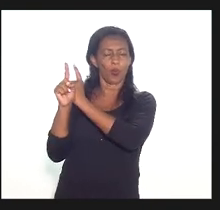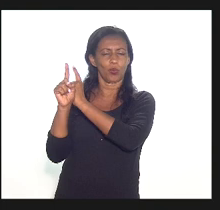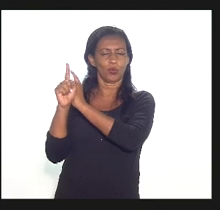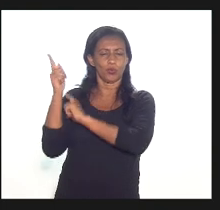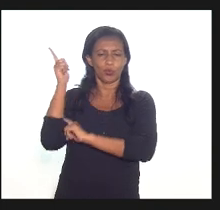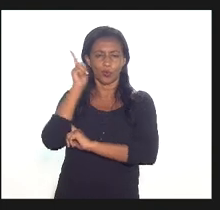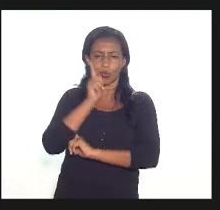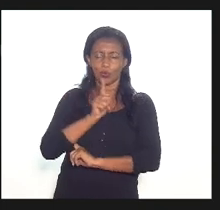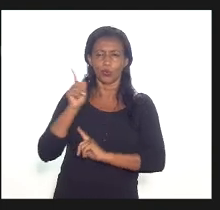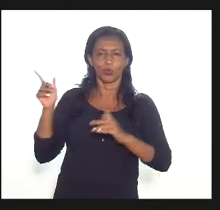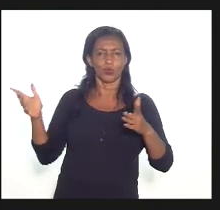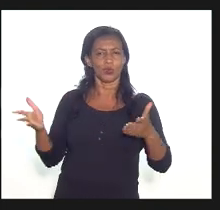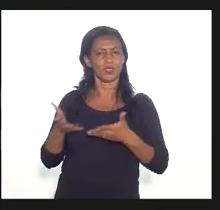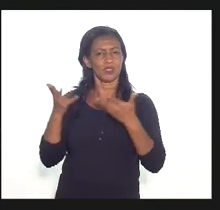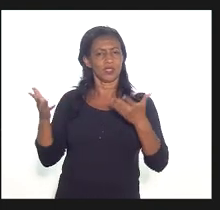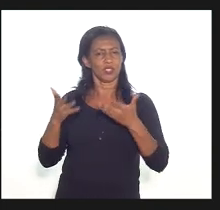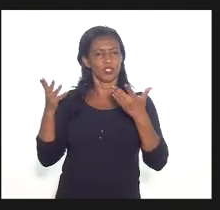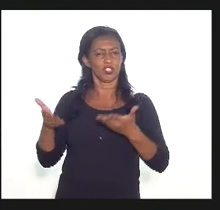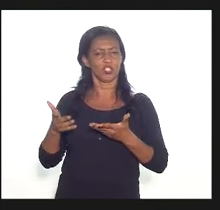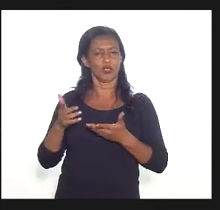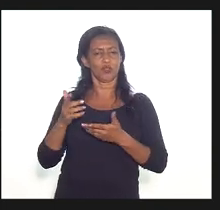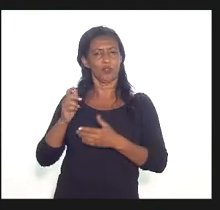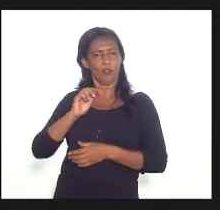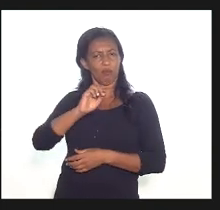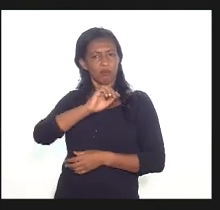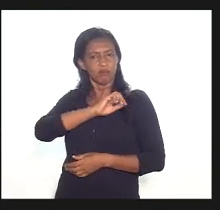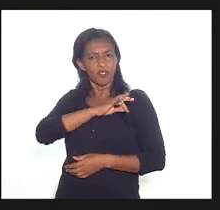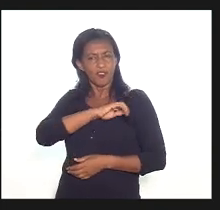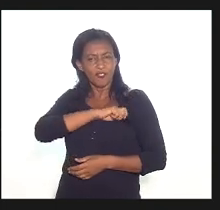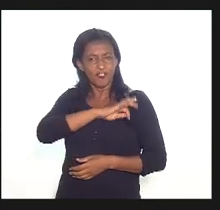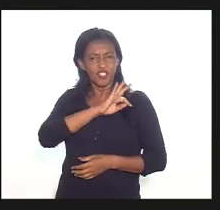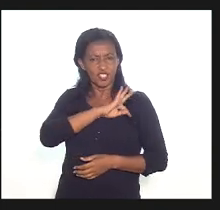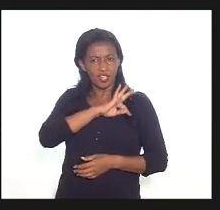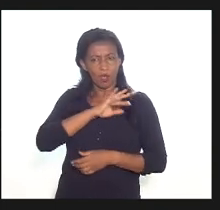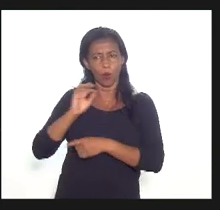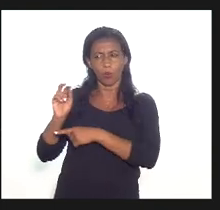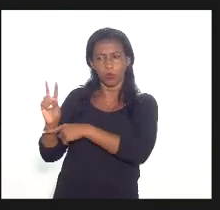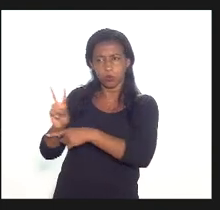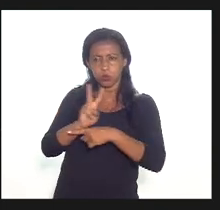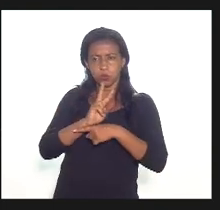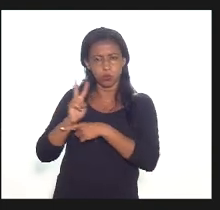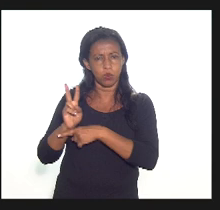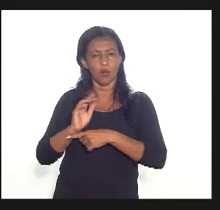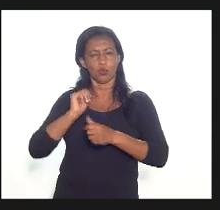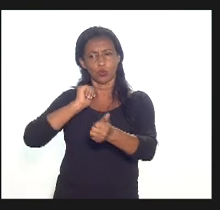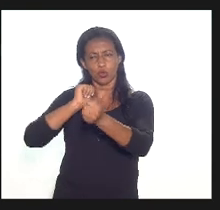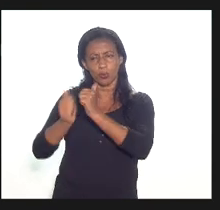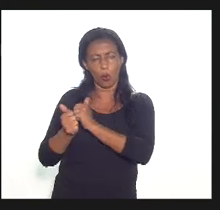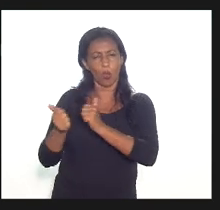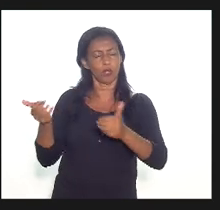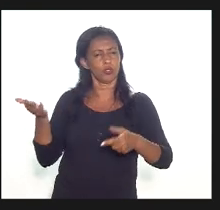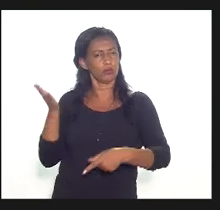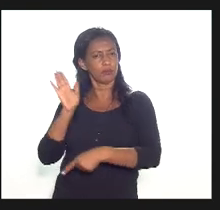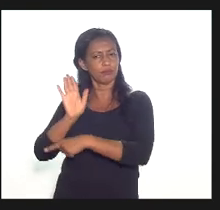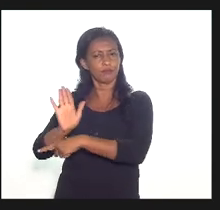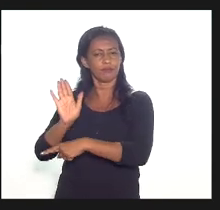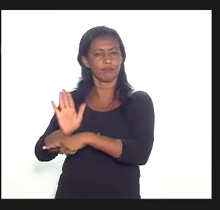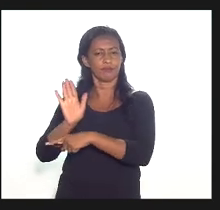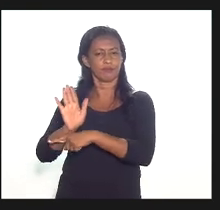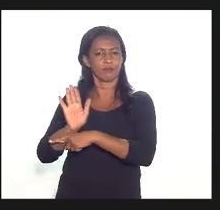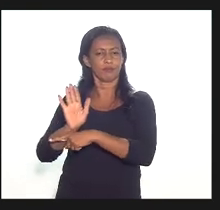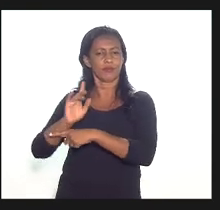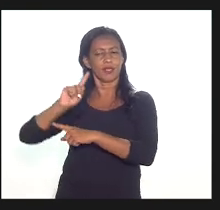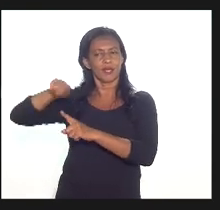os incentivos fiscais, potencializar o esporte em pelo menos 4 vezes mais no estado do Rio de Janeiro, ainda